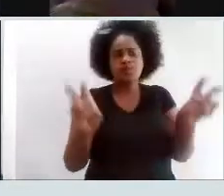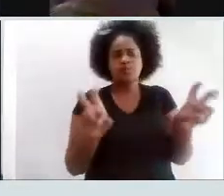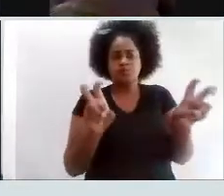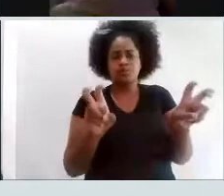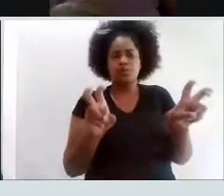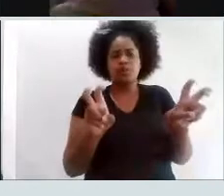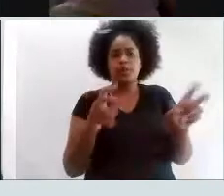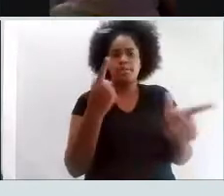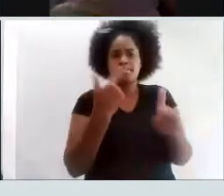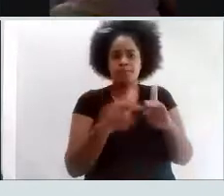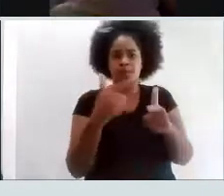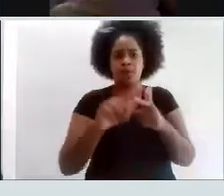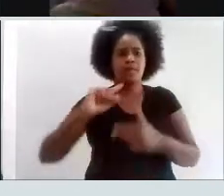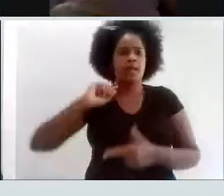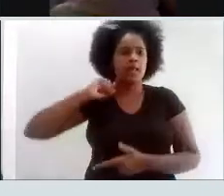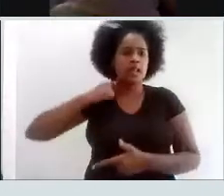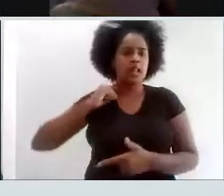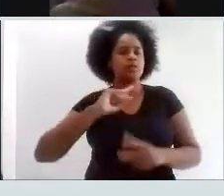pensem